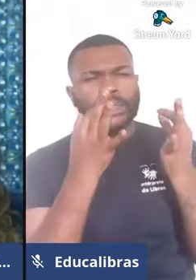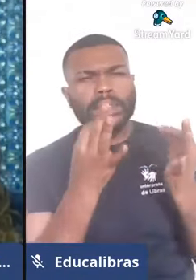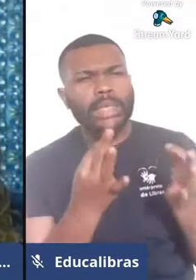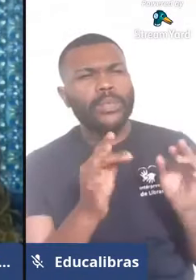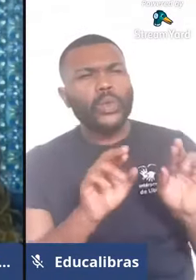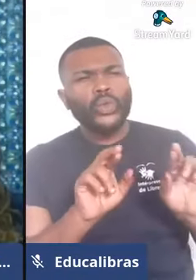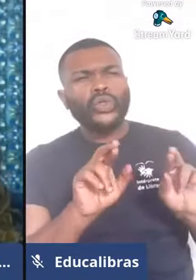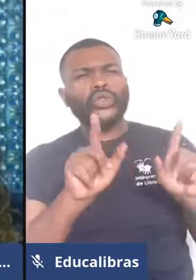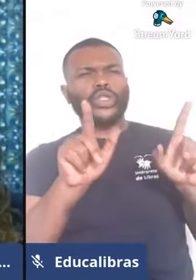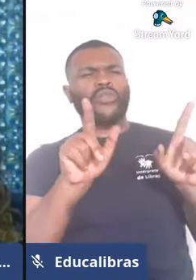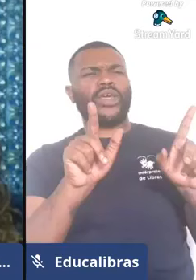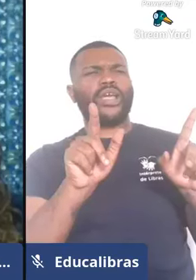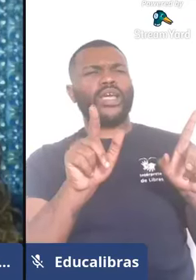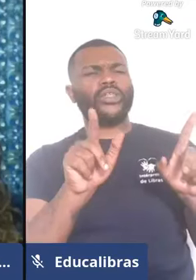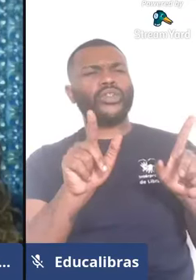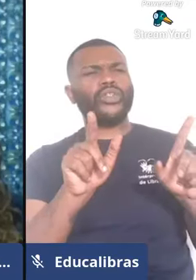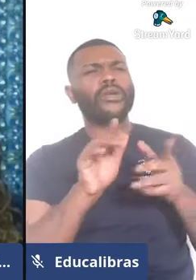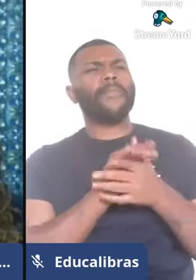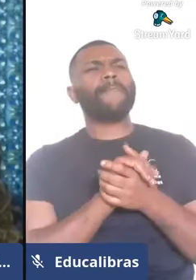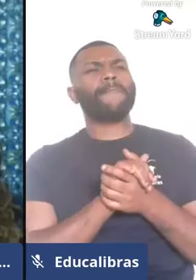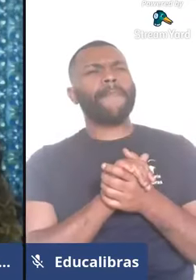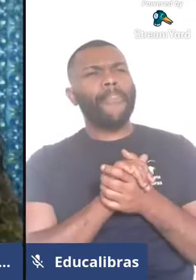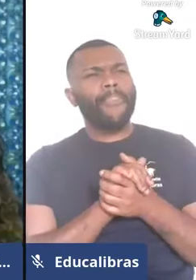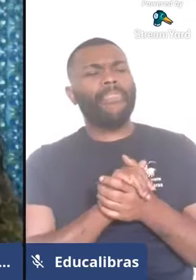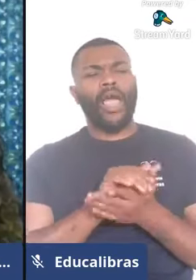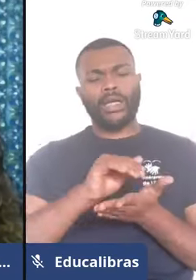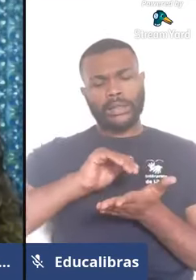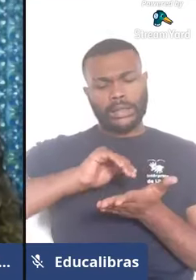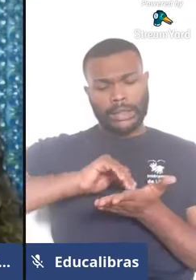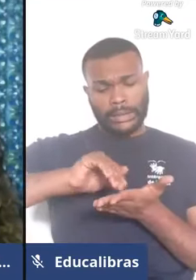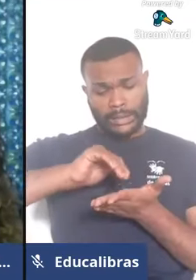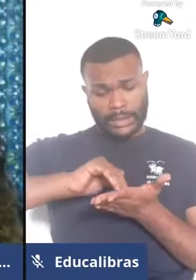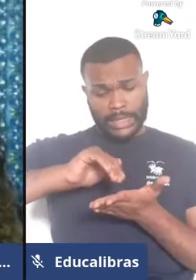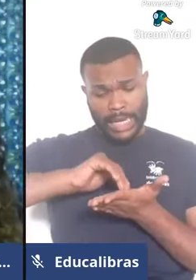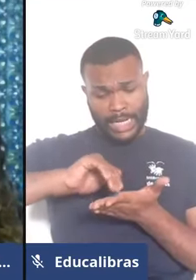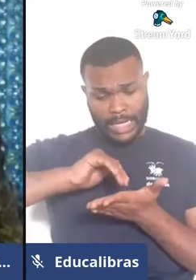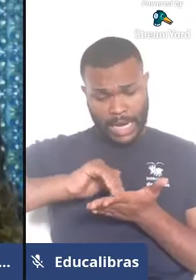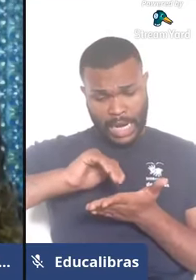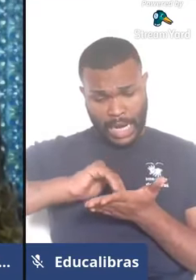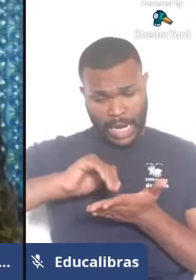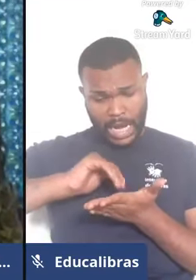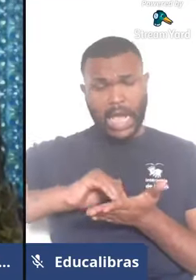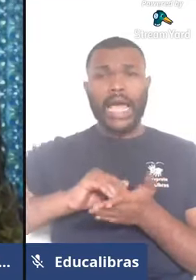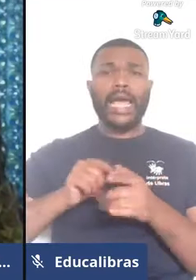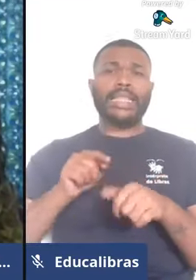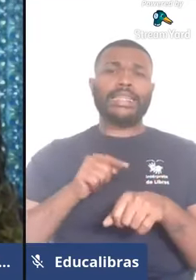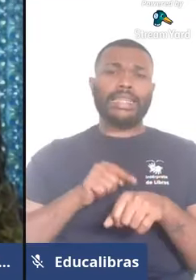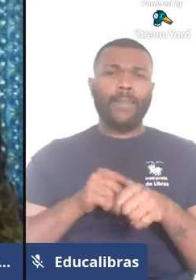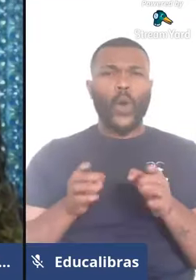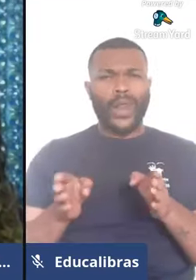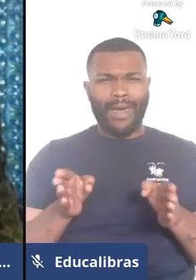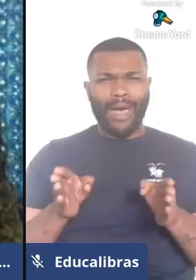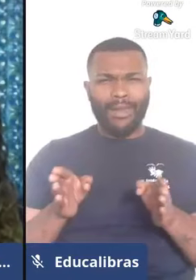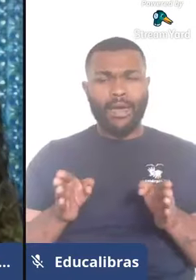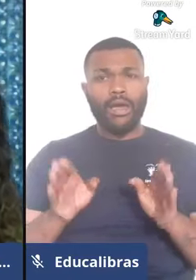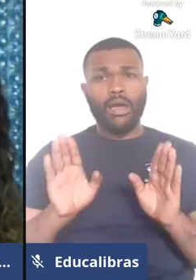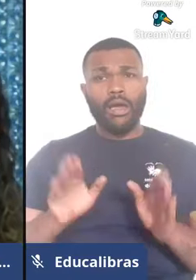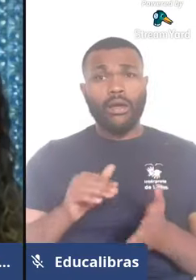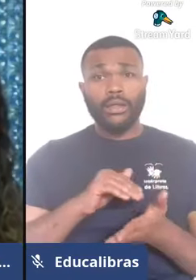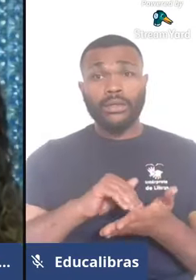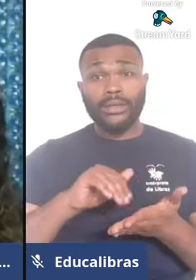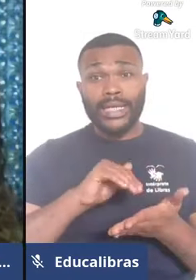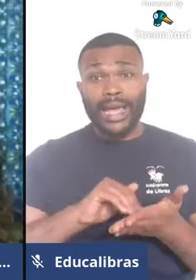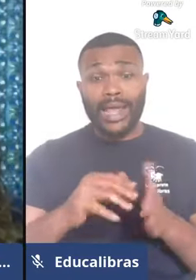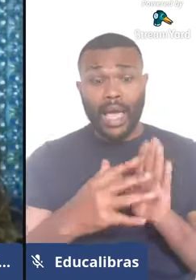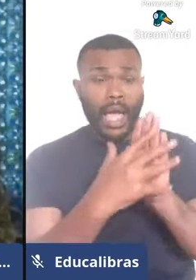A gente percebeu que ao invés dela ser uma secretaria que duraria um tempo, ela, na verdade, começou a servir de modelo